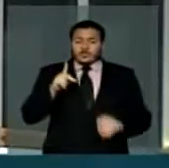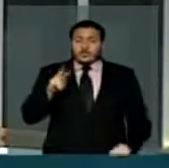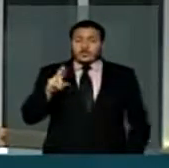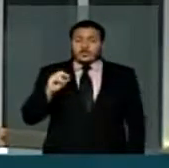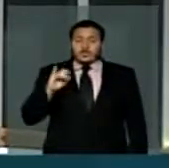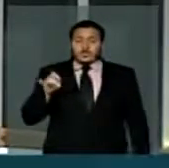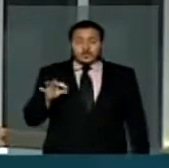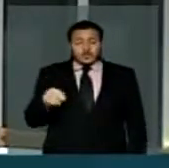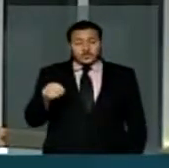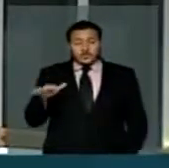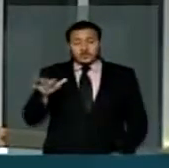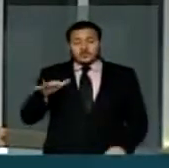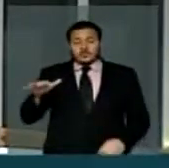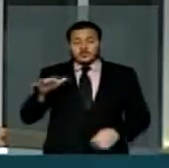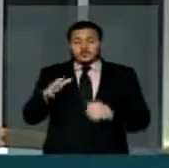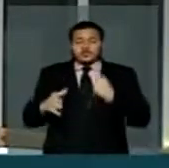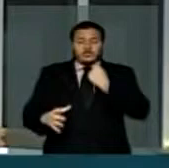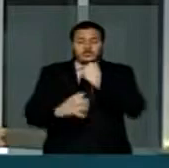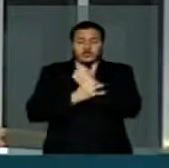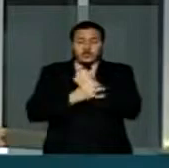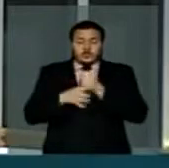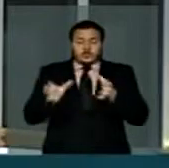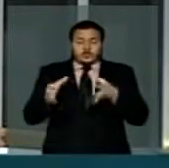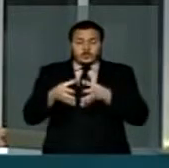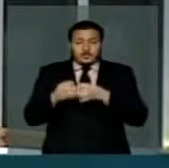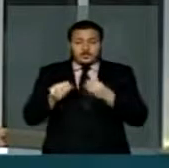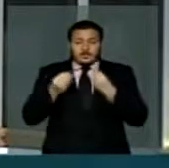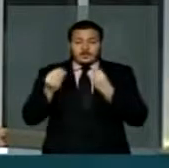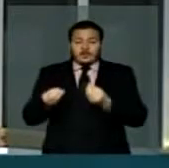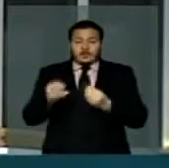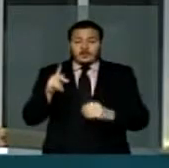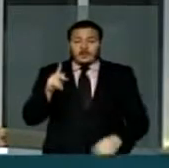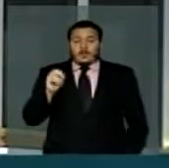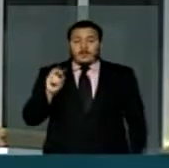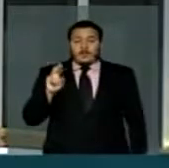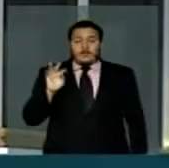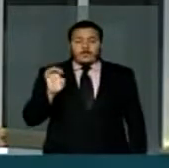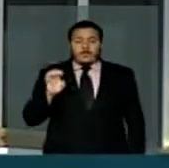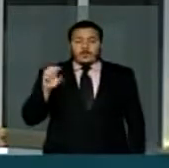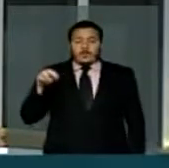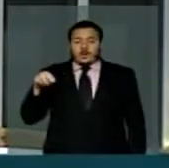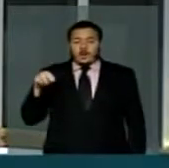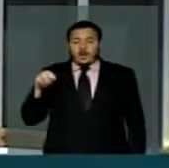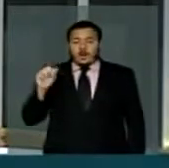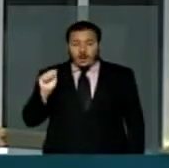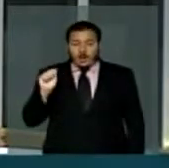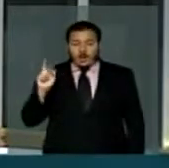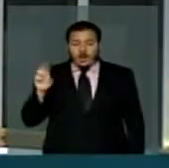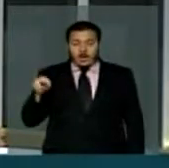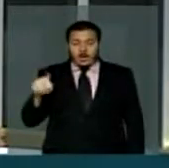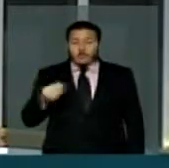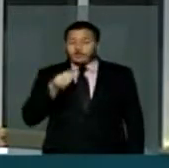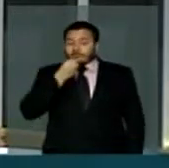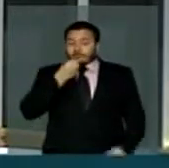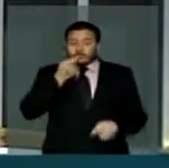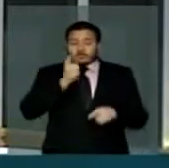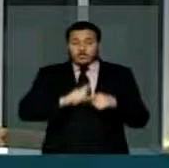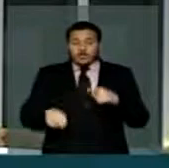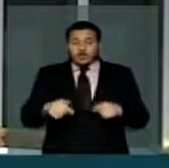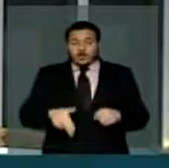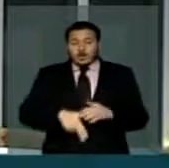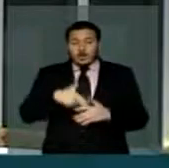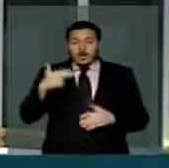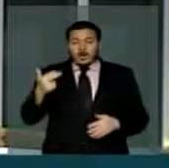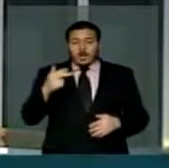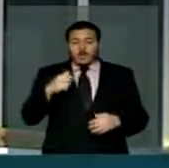na Comissão de Segurança para dar porte de armas. Na minha opinião, deveria se proibir arma de